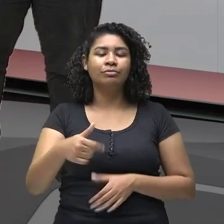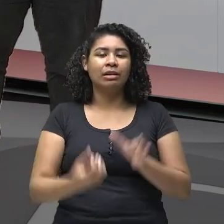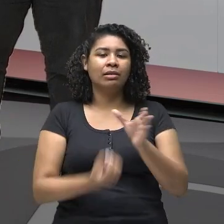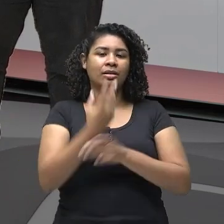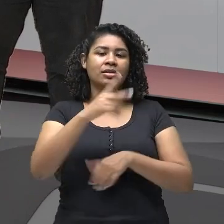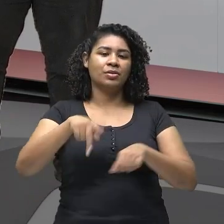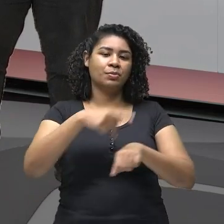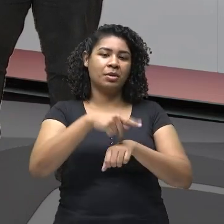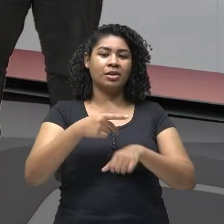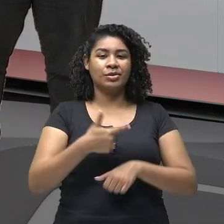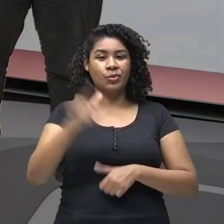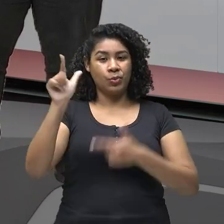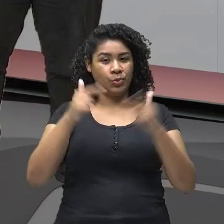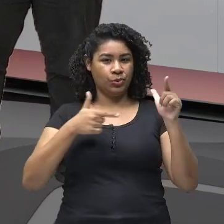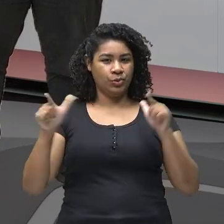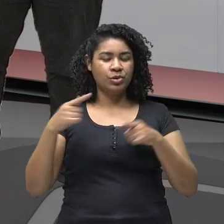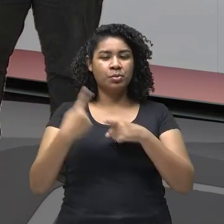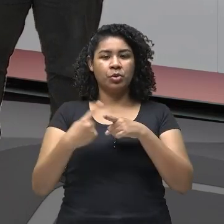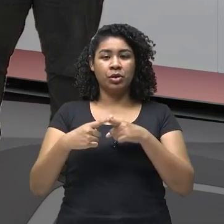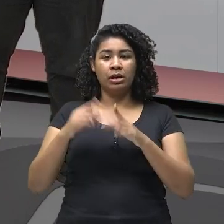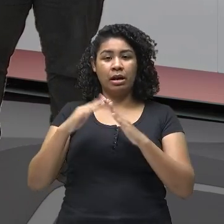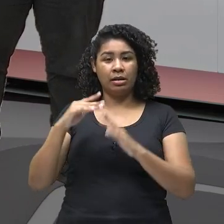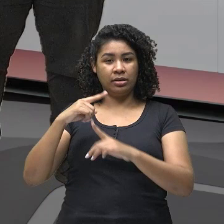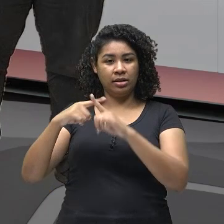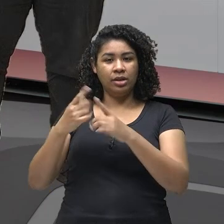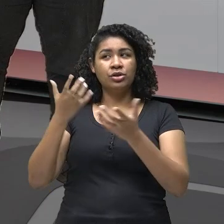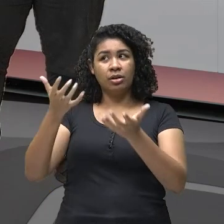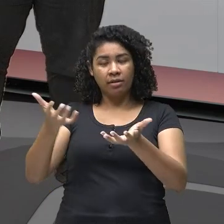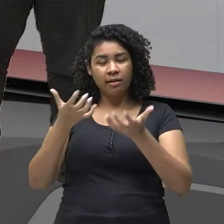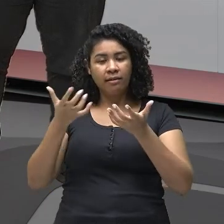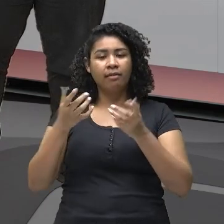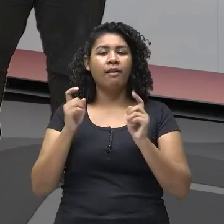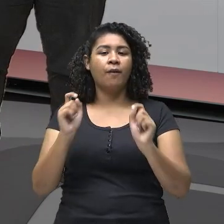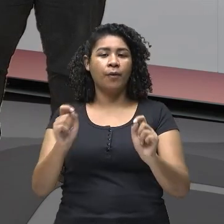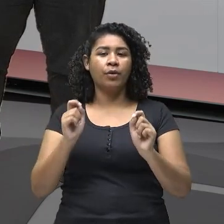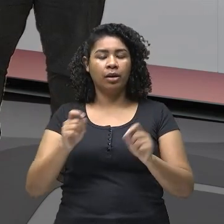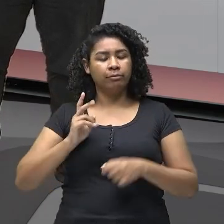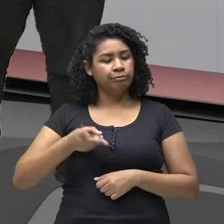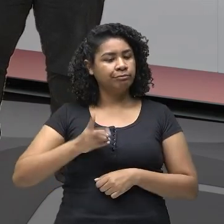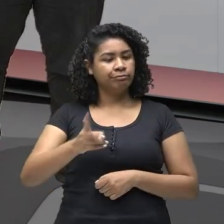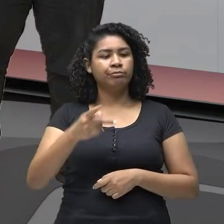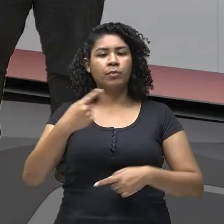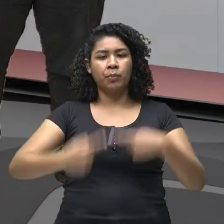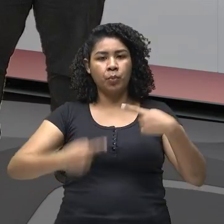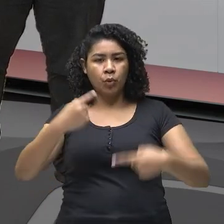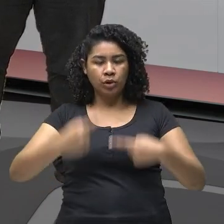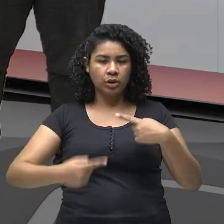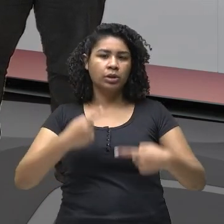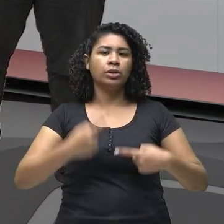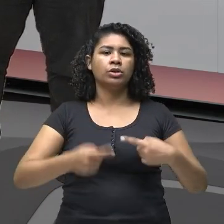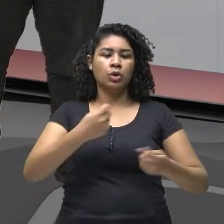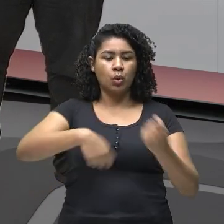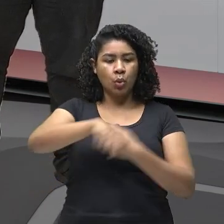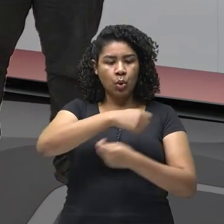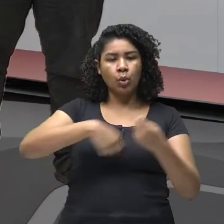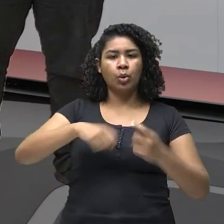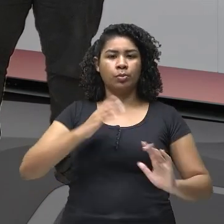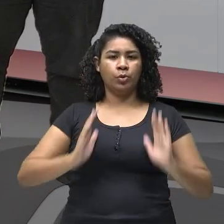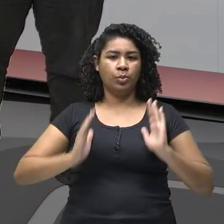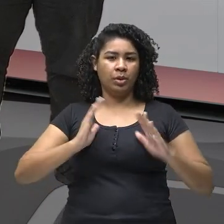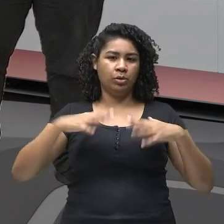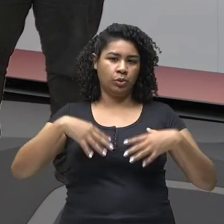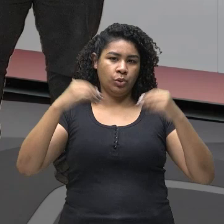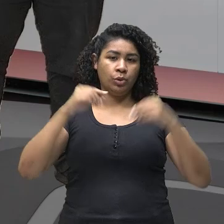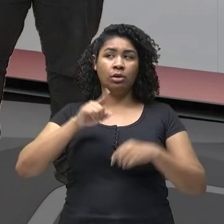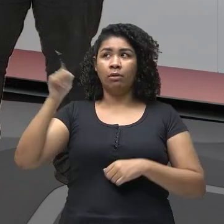Igreja ainda era bem interessante manter o mesmo sistema político, econômico da Idade Média, onde ela exercia